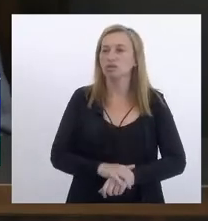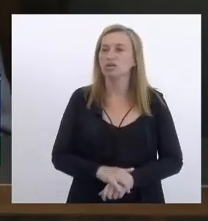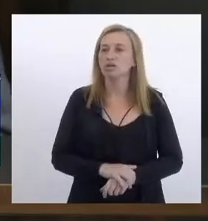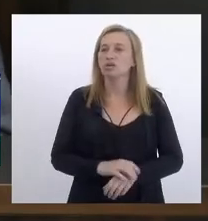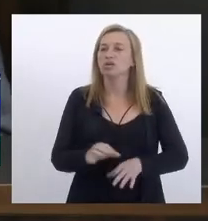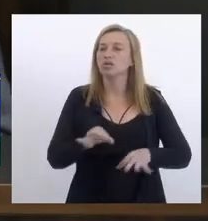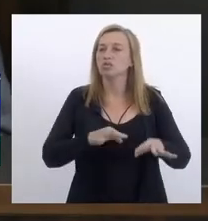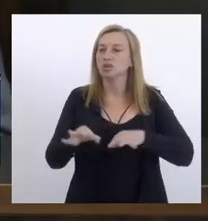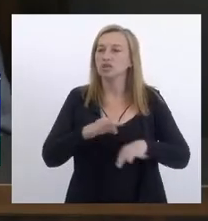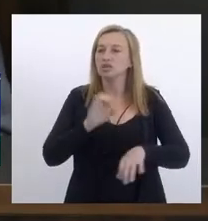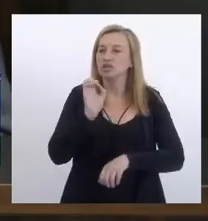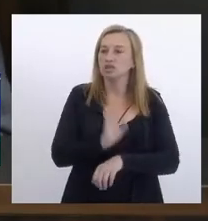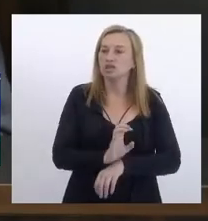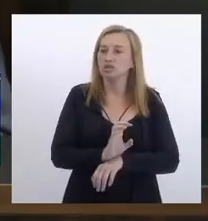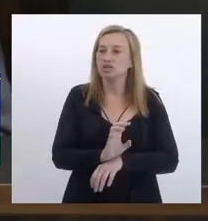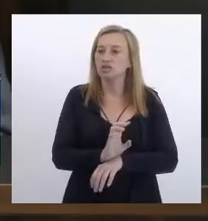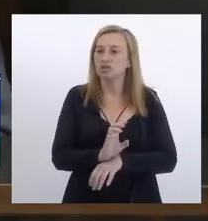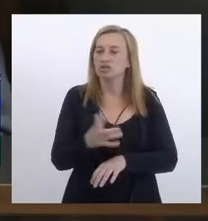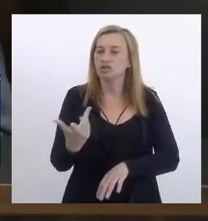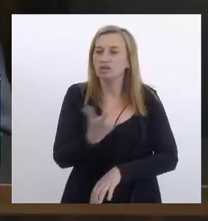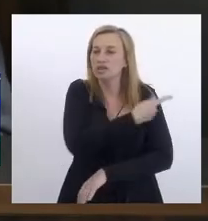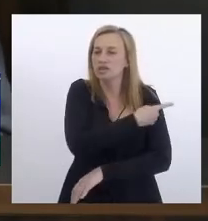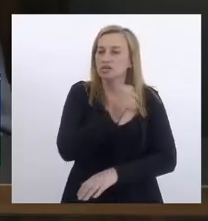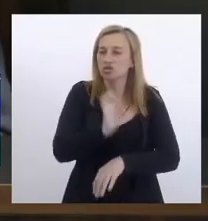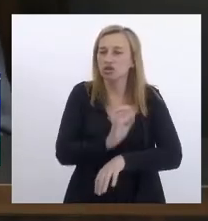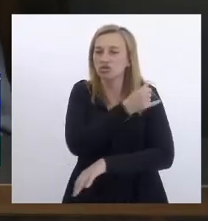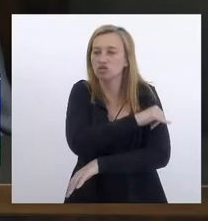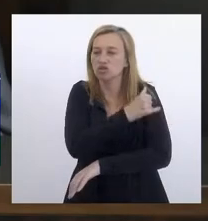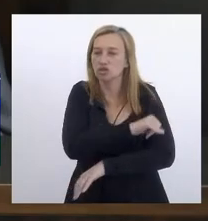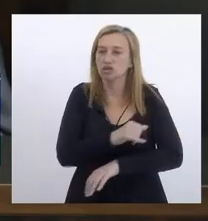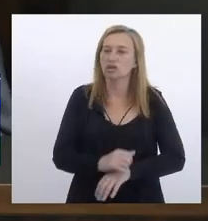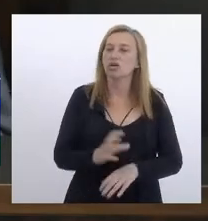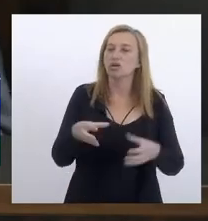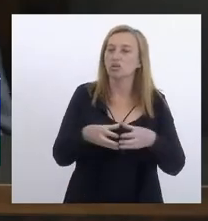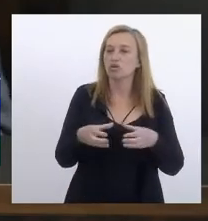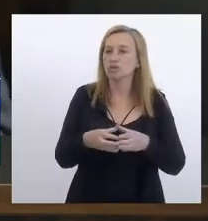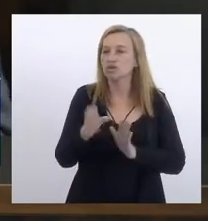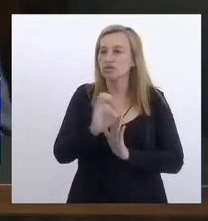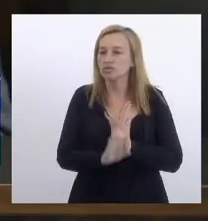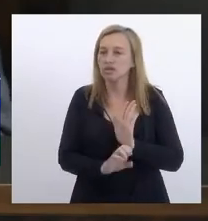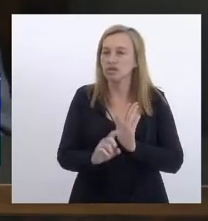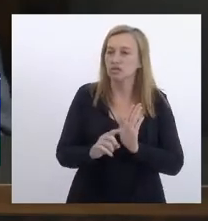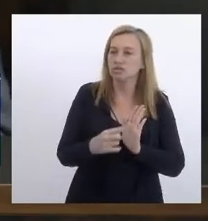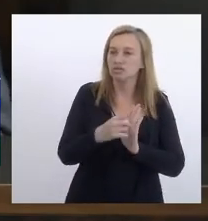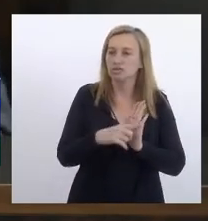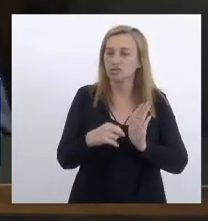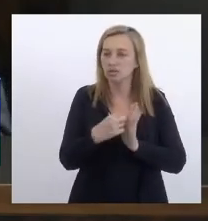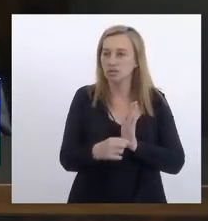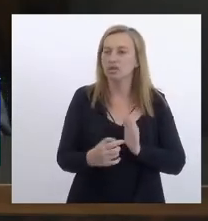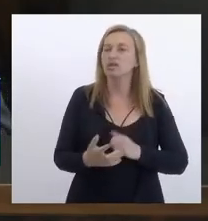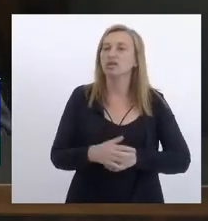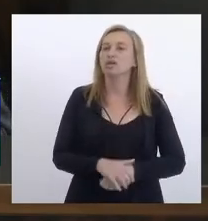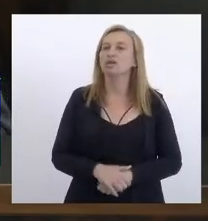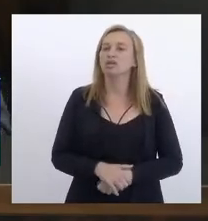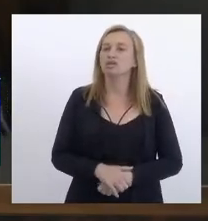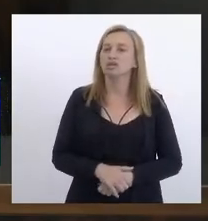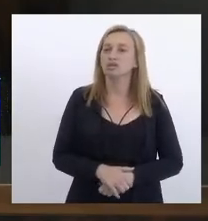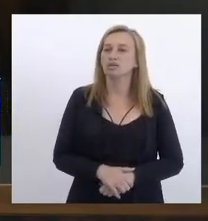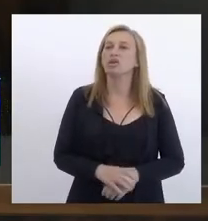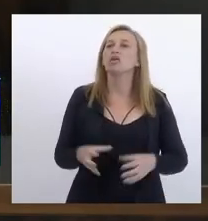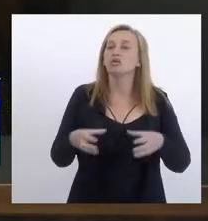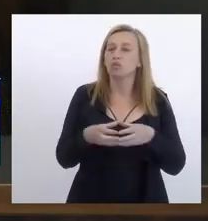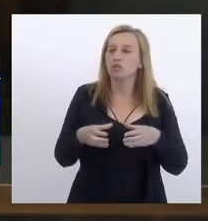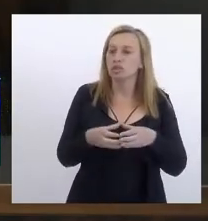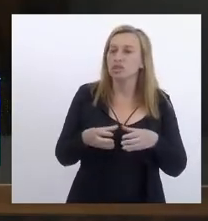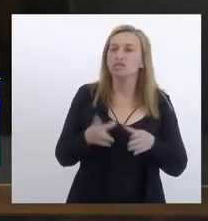Plano Estadual da Imunização no âmbito do Estado do Rio de Janeiro. Pendente de parecer da Comissão de Emendas Condicionais e Vetos. Para emitir parecer pela